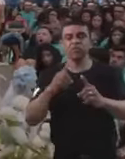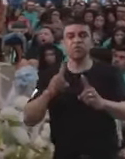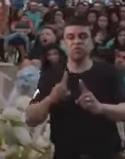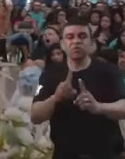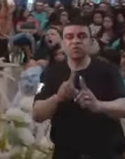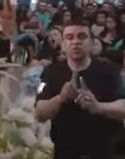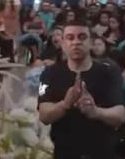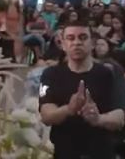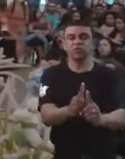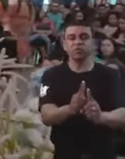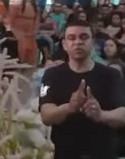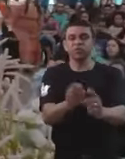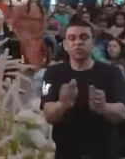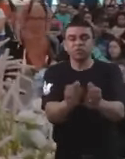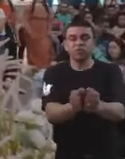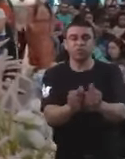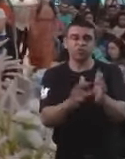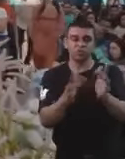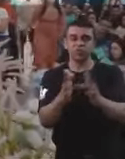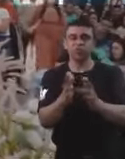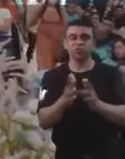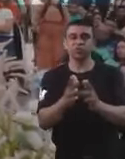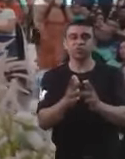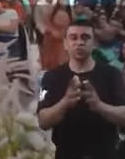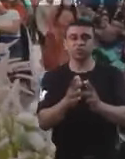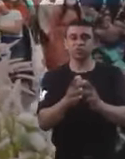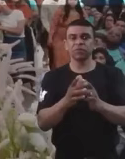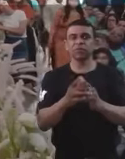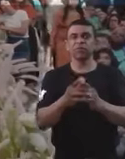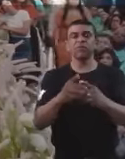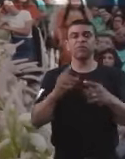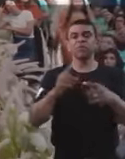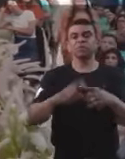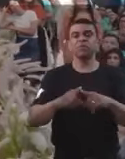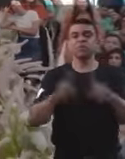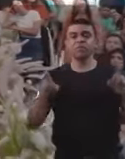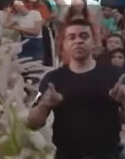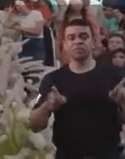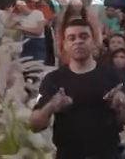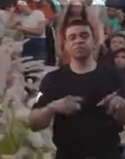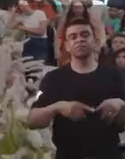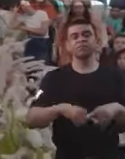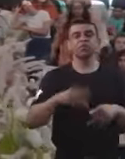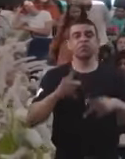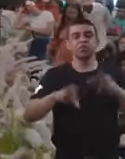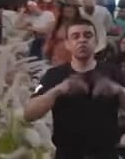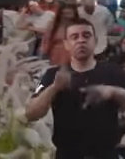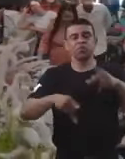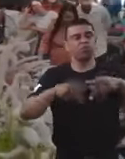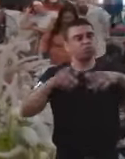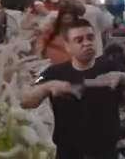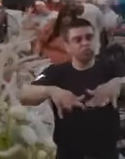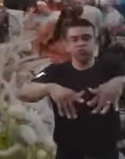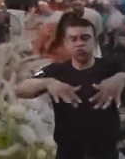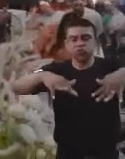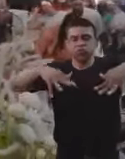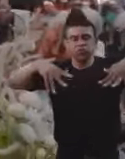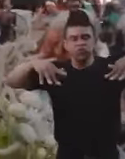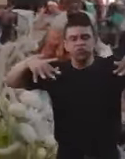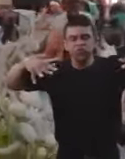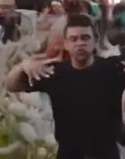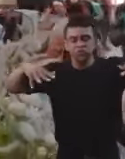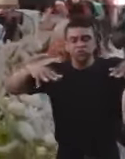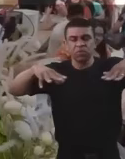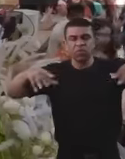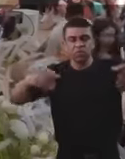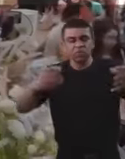pregador não empolgou Jesus. A multidão se acotovela para ouvi-lo, e o alvo de Jesus são